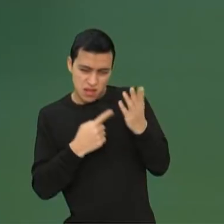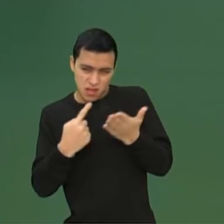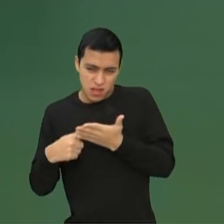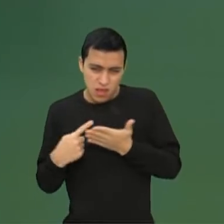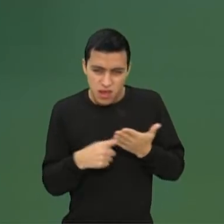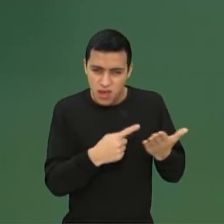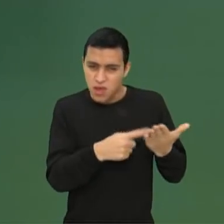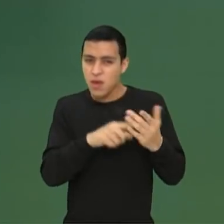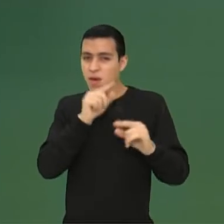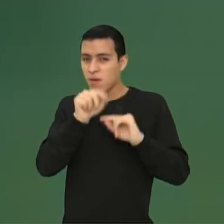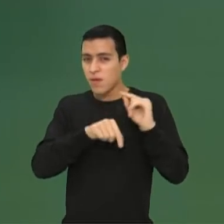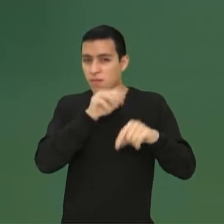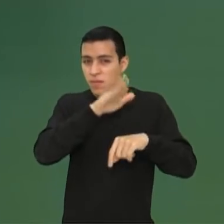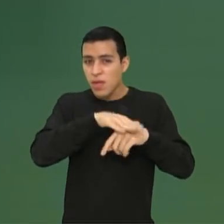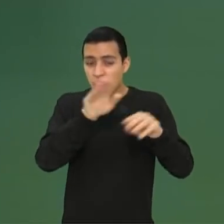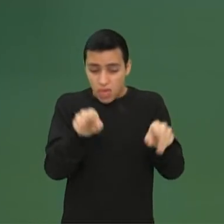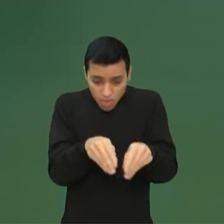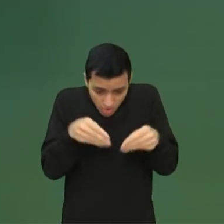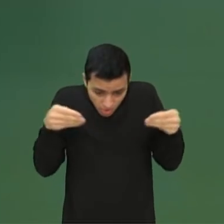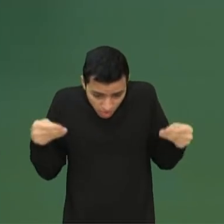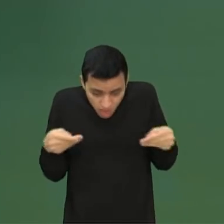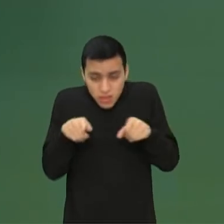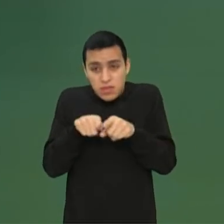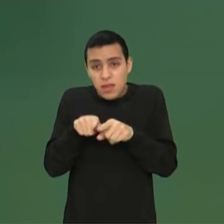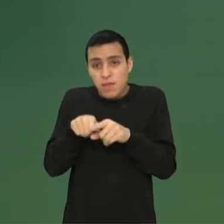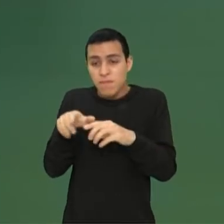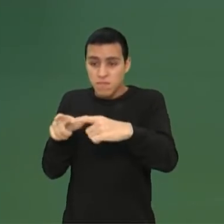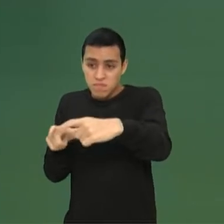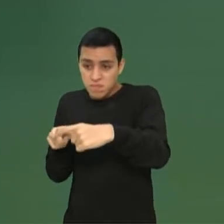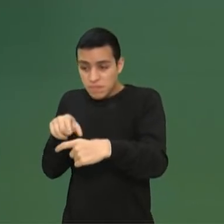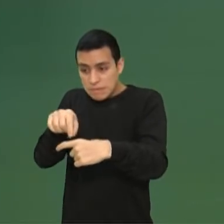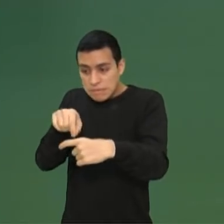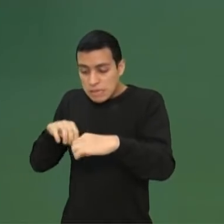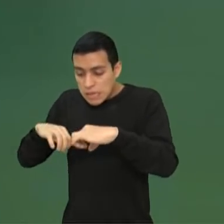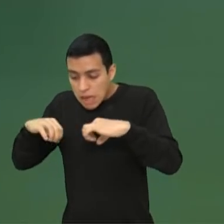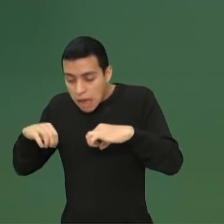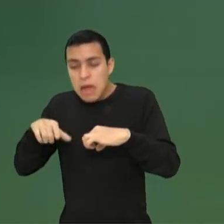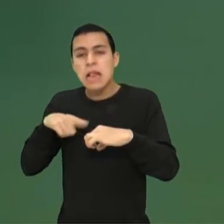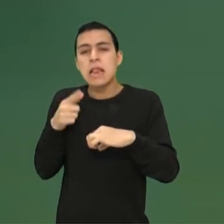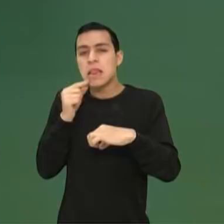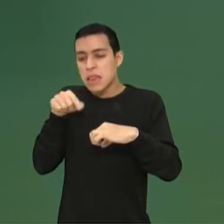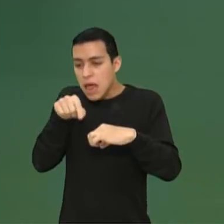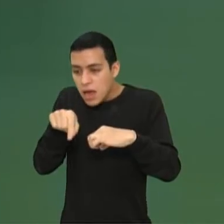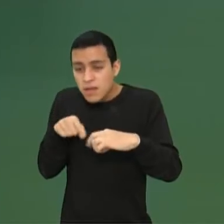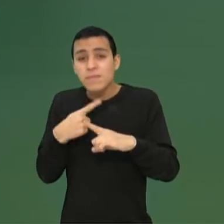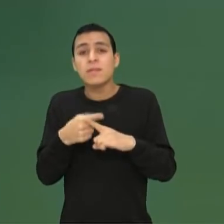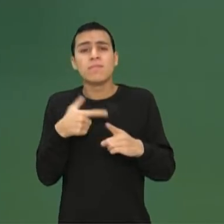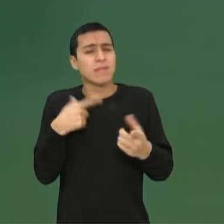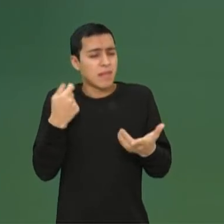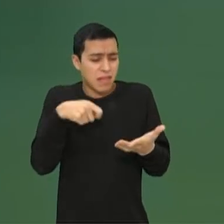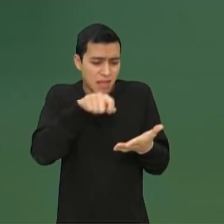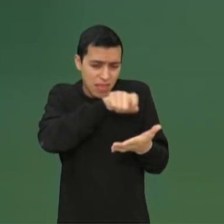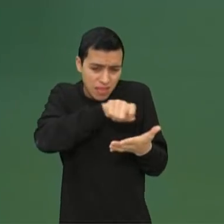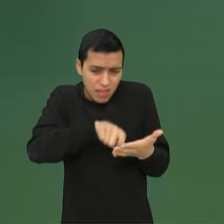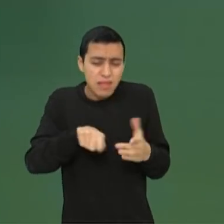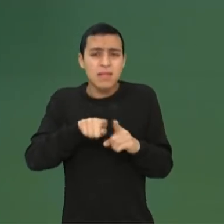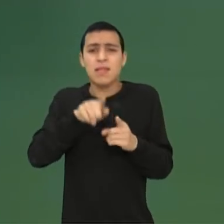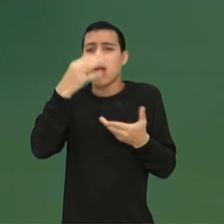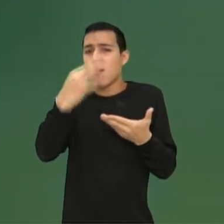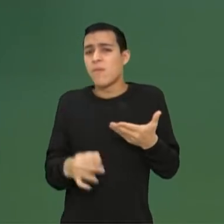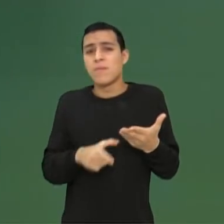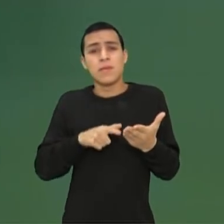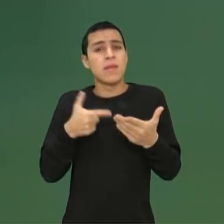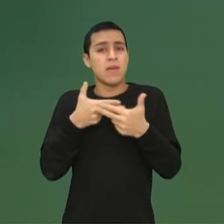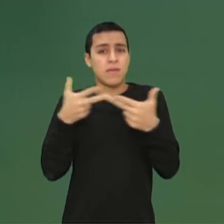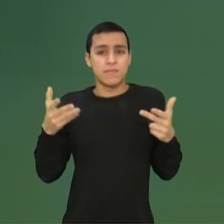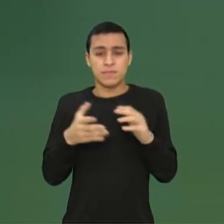combinados? Pega o caderno, pega o penal, tem muita coisa para anotar, para escrever, para corrigir. Eu